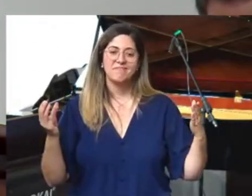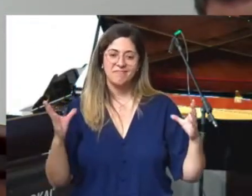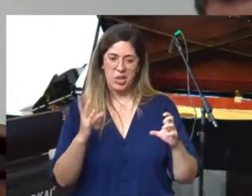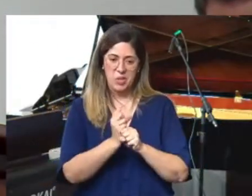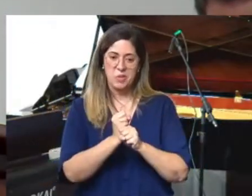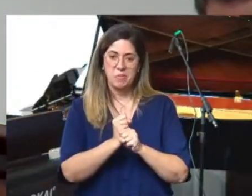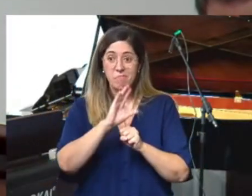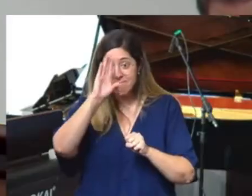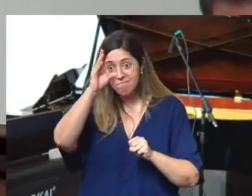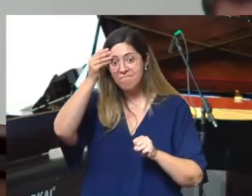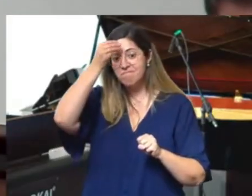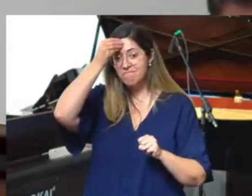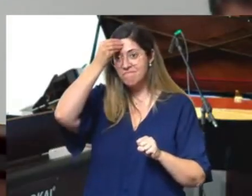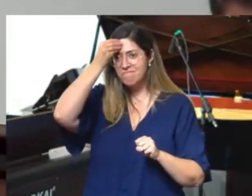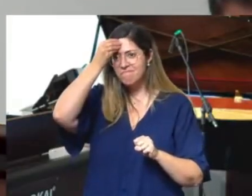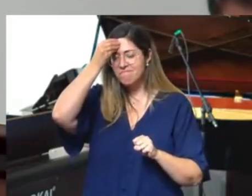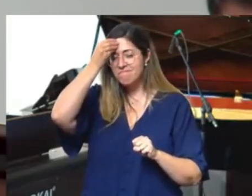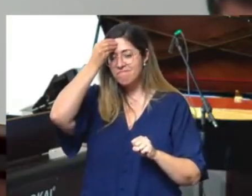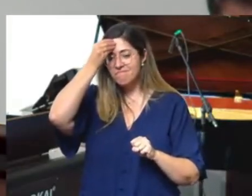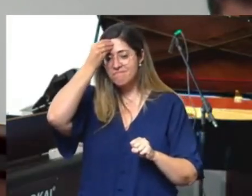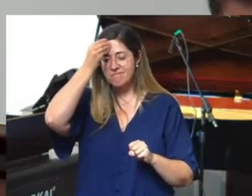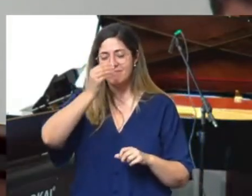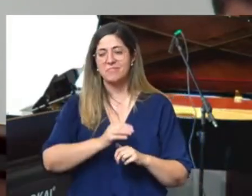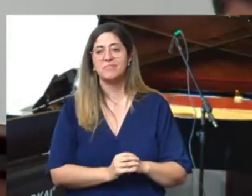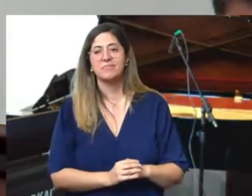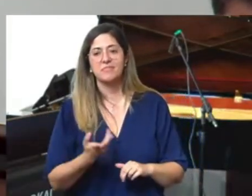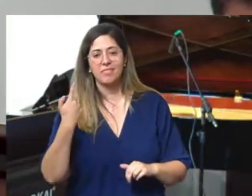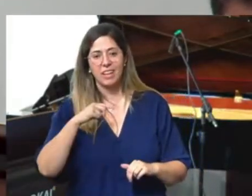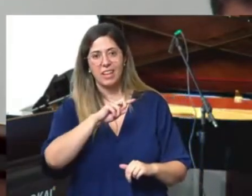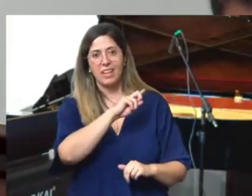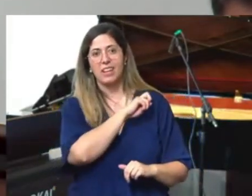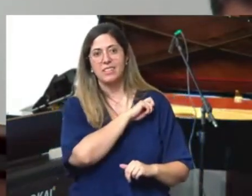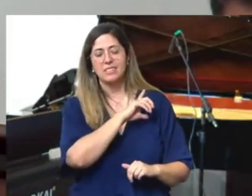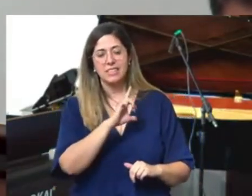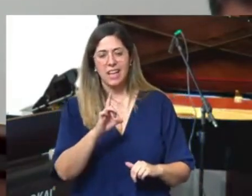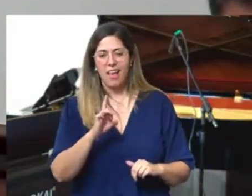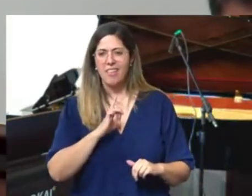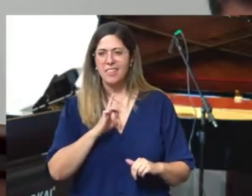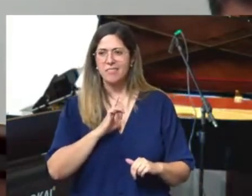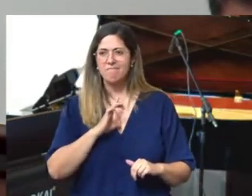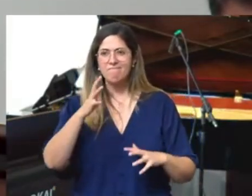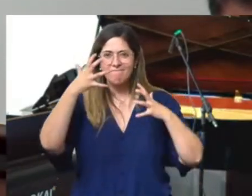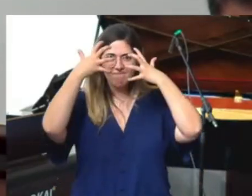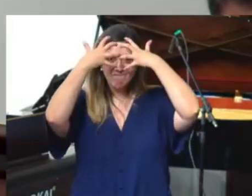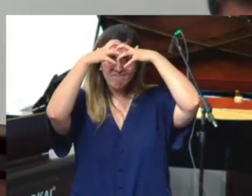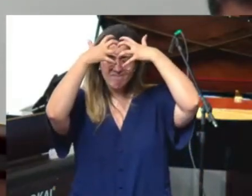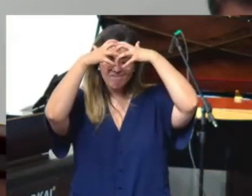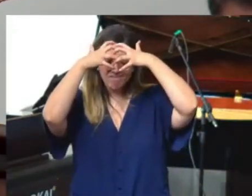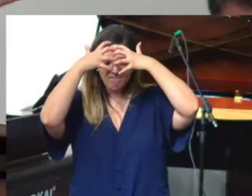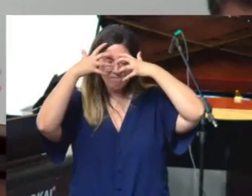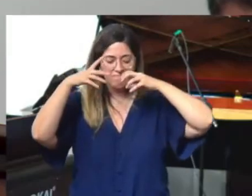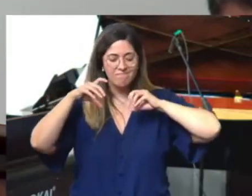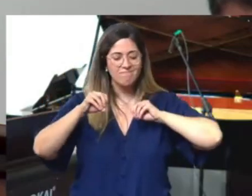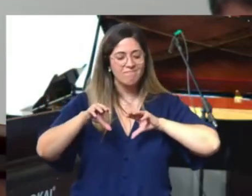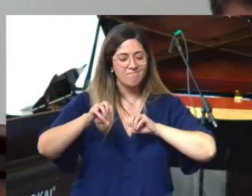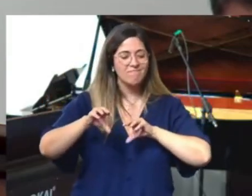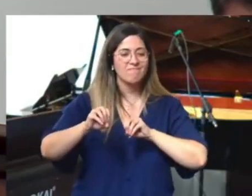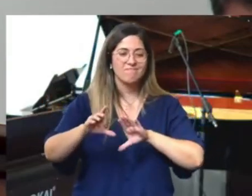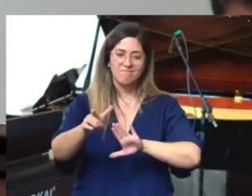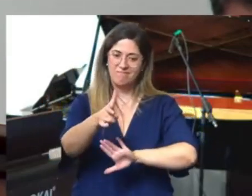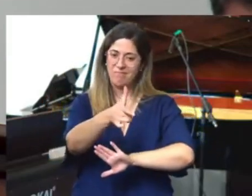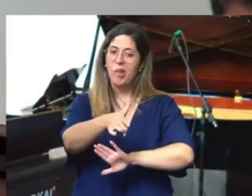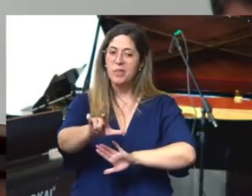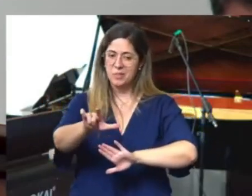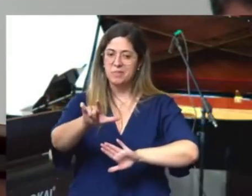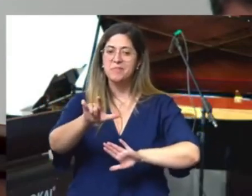vez memorizado, nós temos a clareza de transmitir isso a outras